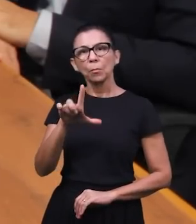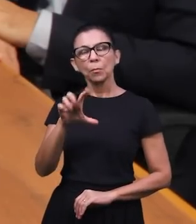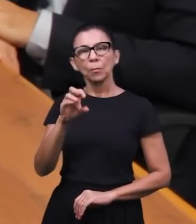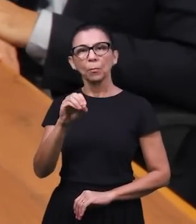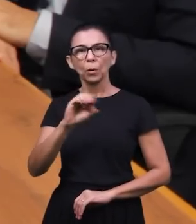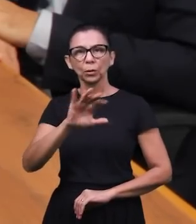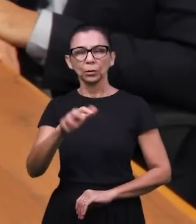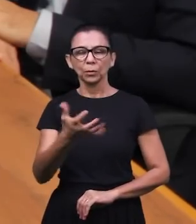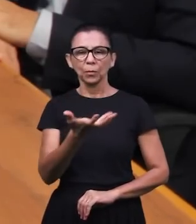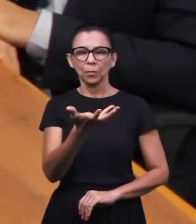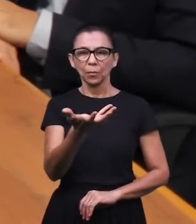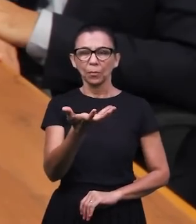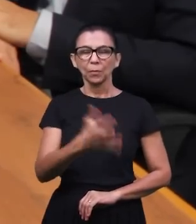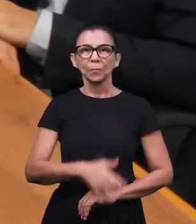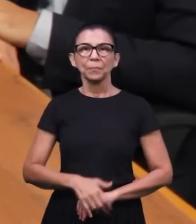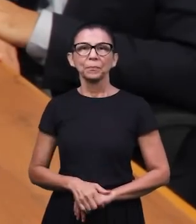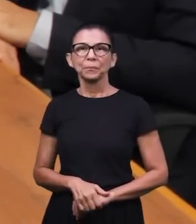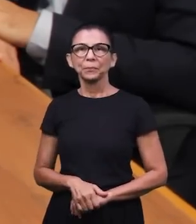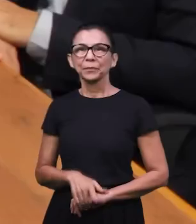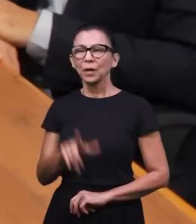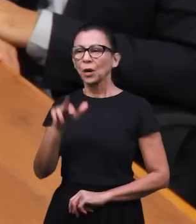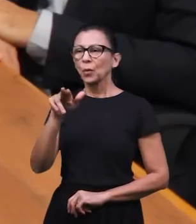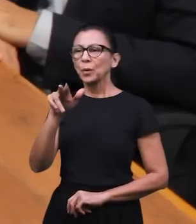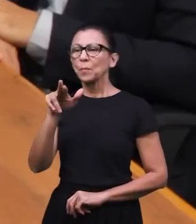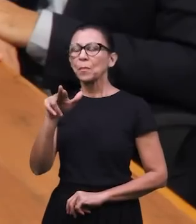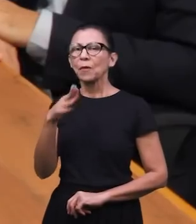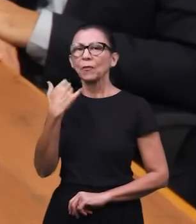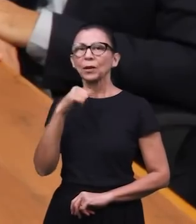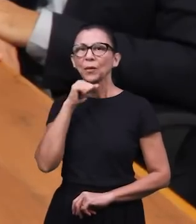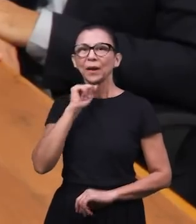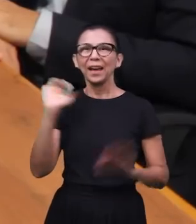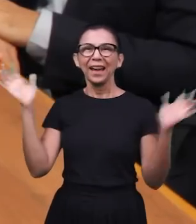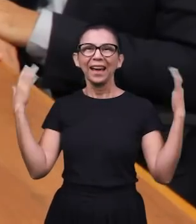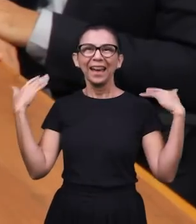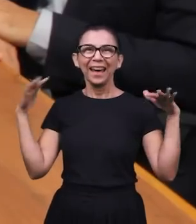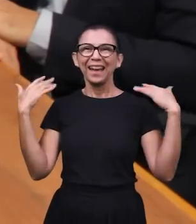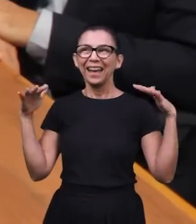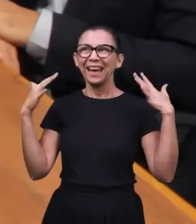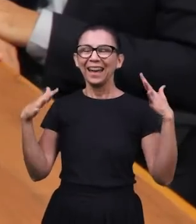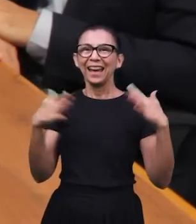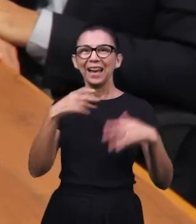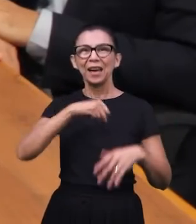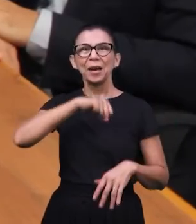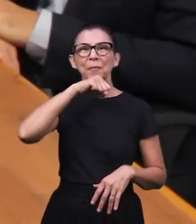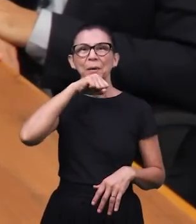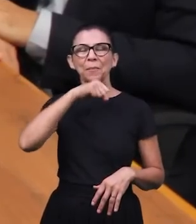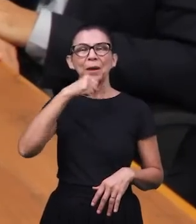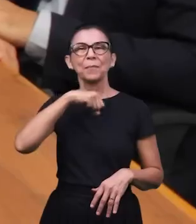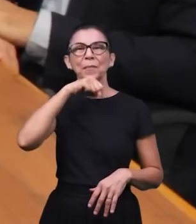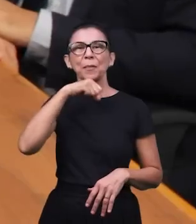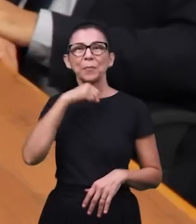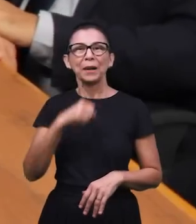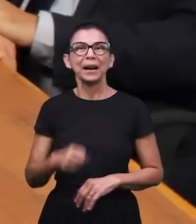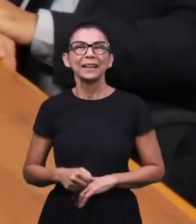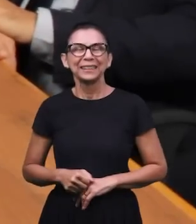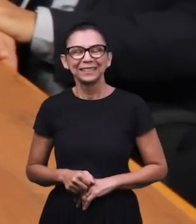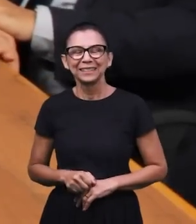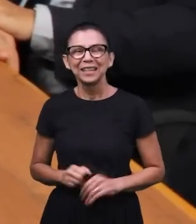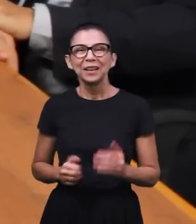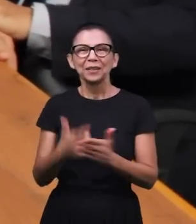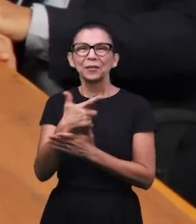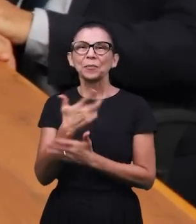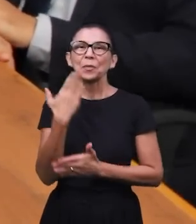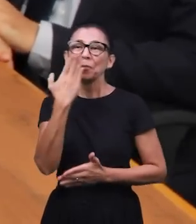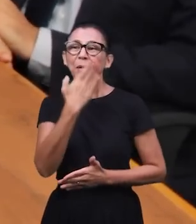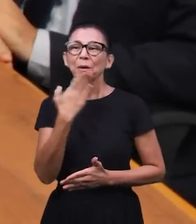no quarto, os irmãos dele gritaram, papai trouxe bolo. Aí ele falou, eu vou apanhar com bolo ainda? Isso aí.